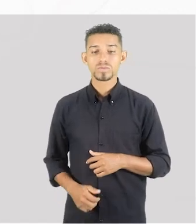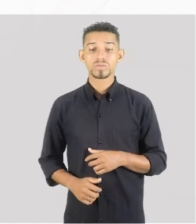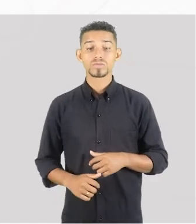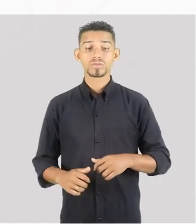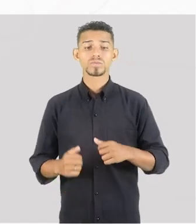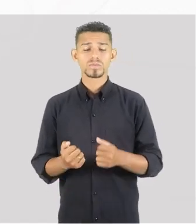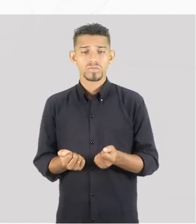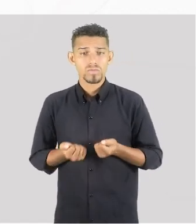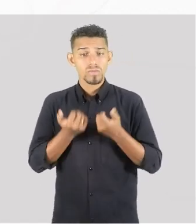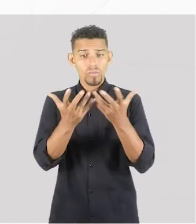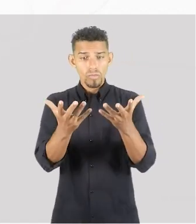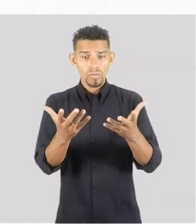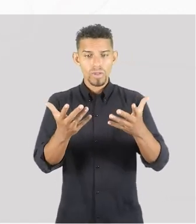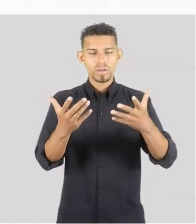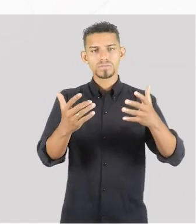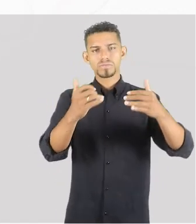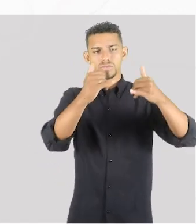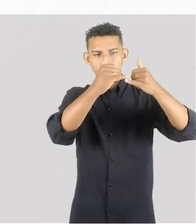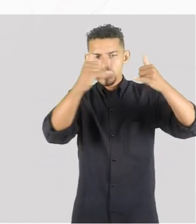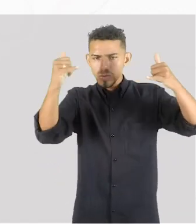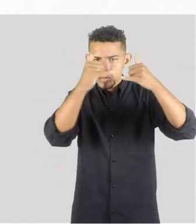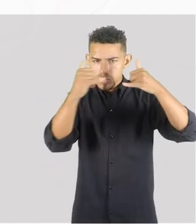Lançado paralelamente às linhas de campo.